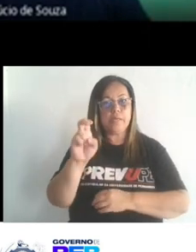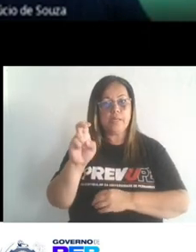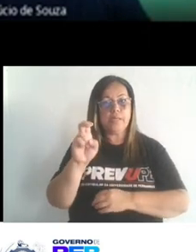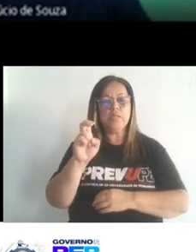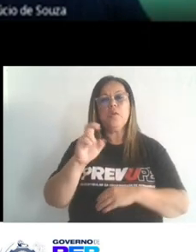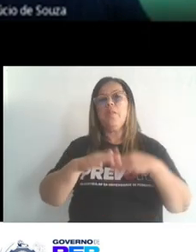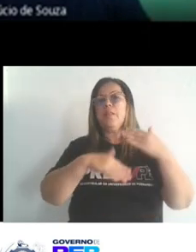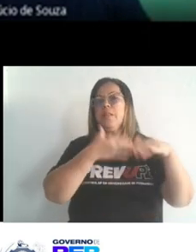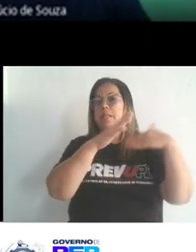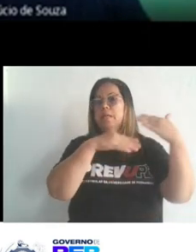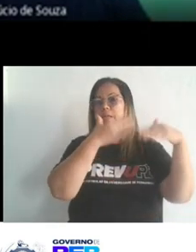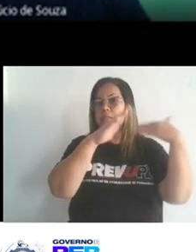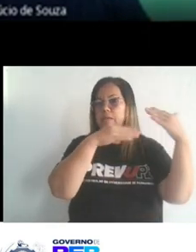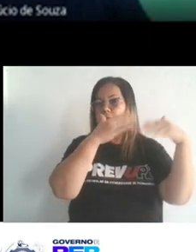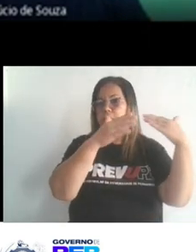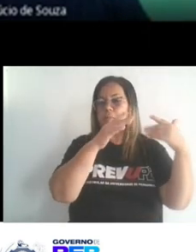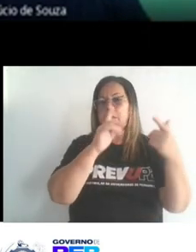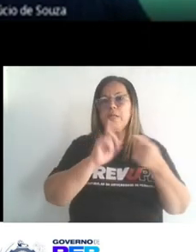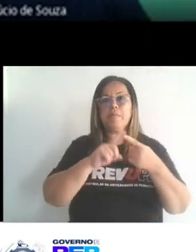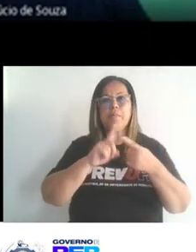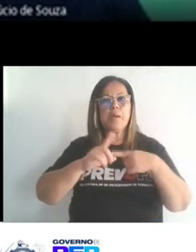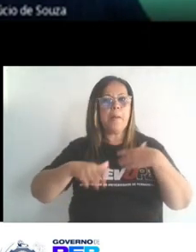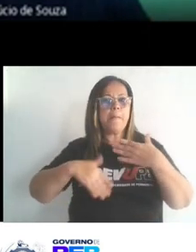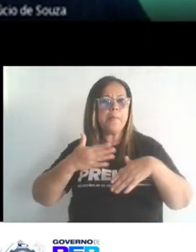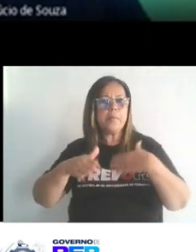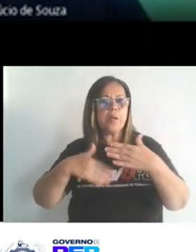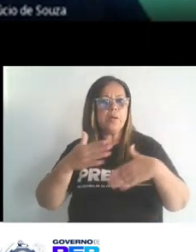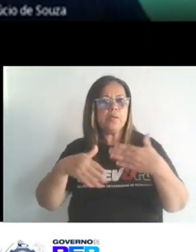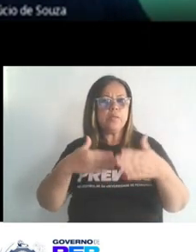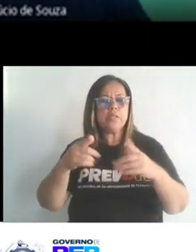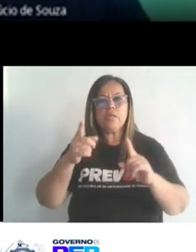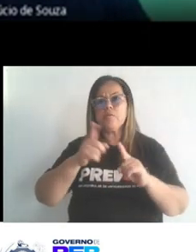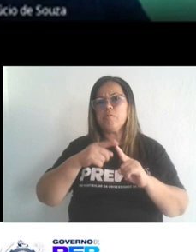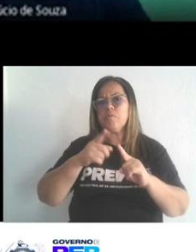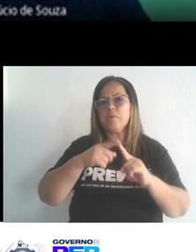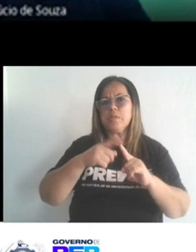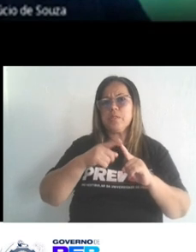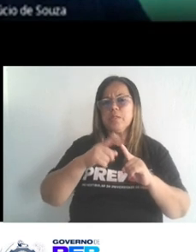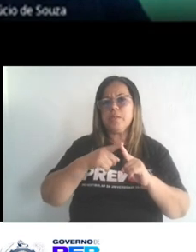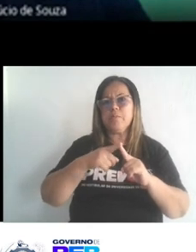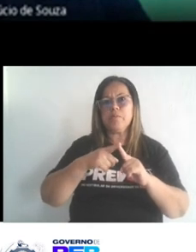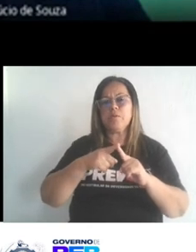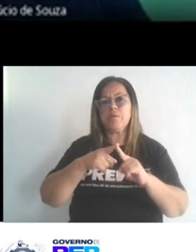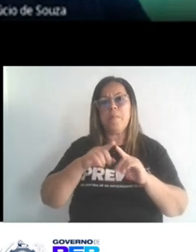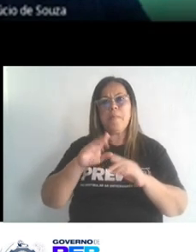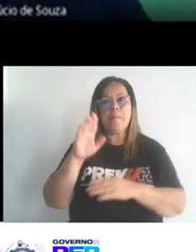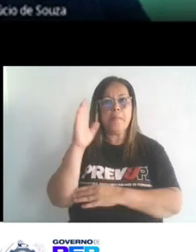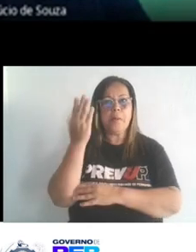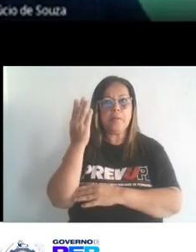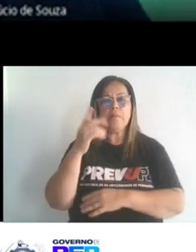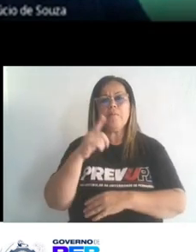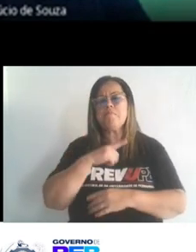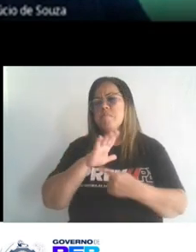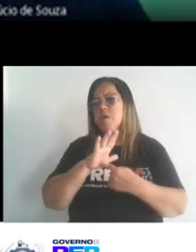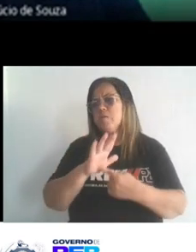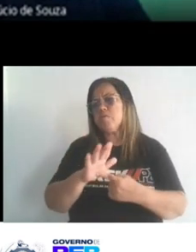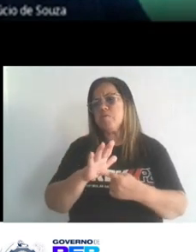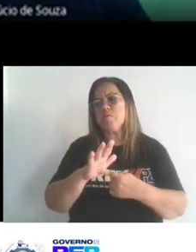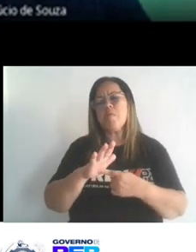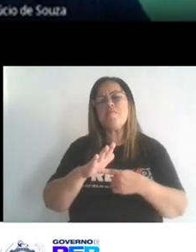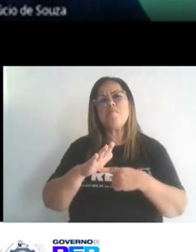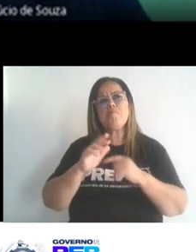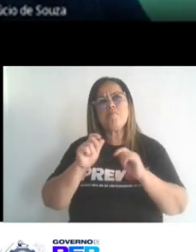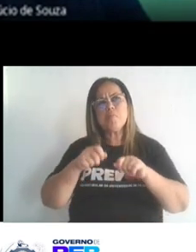e o processo de impressão com os tipos móveis de metal representou um grande passo para a